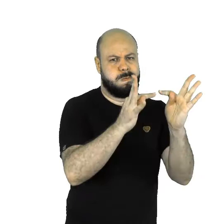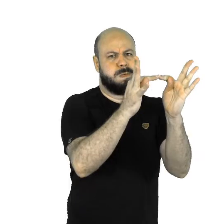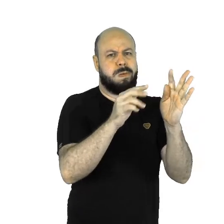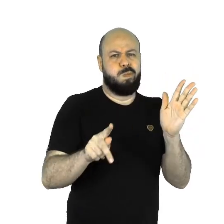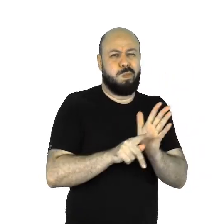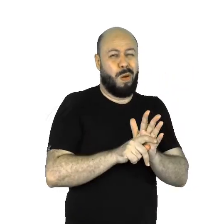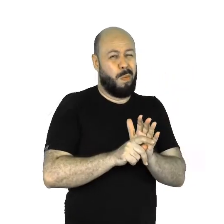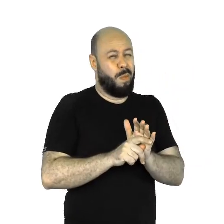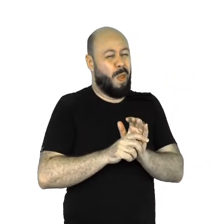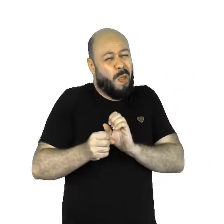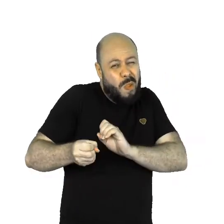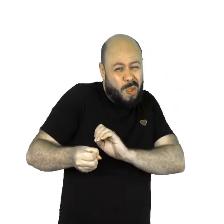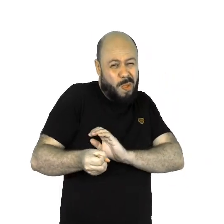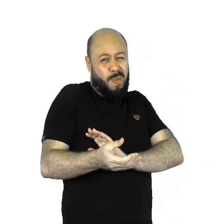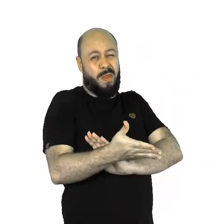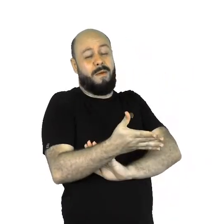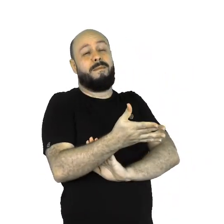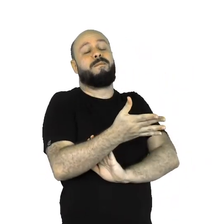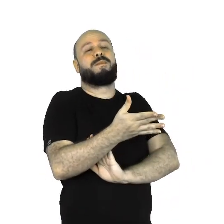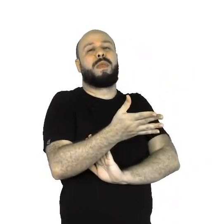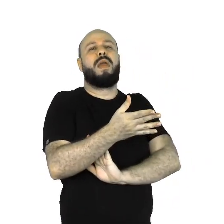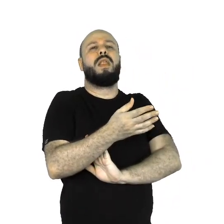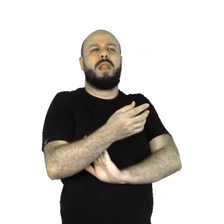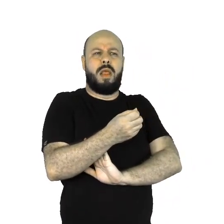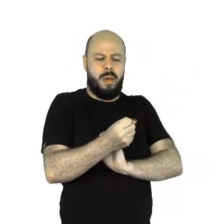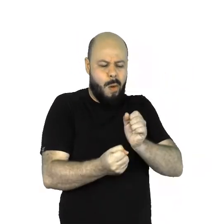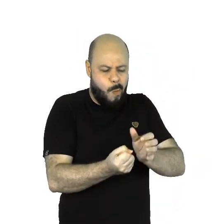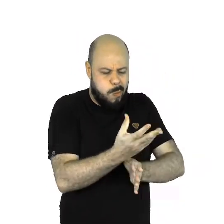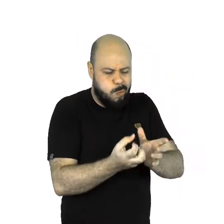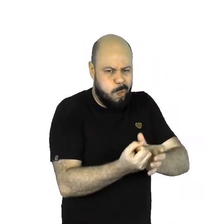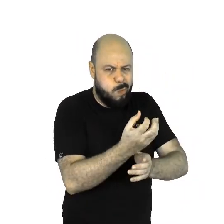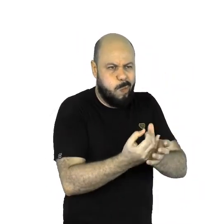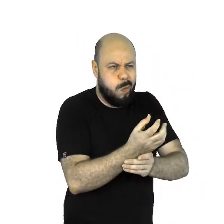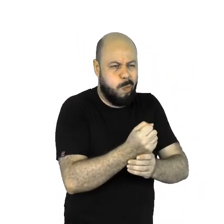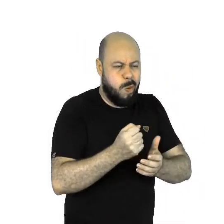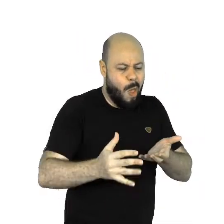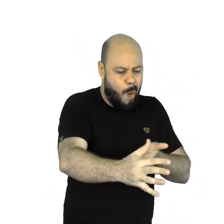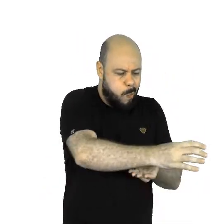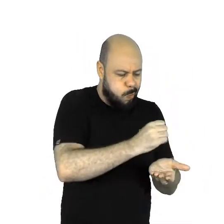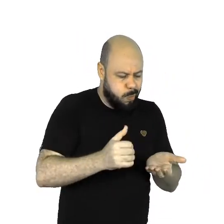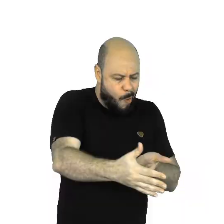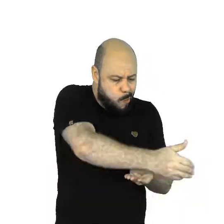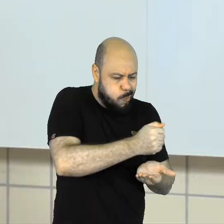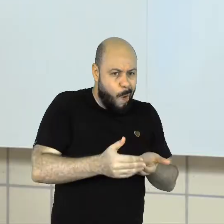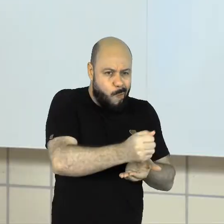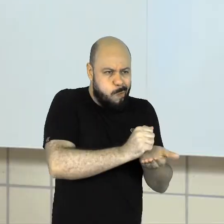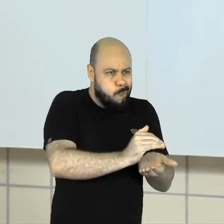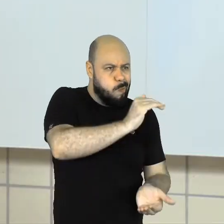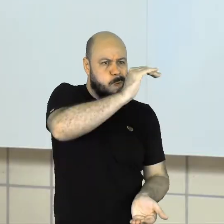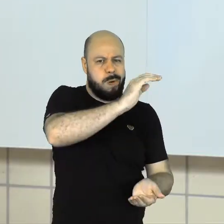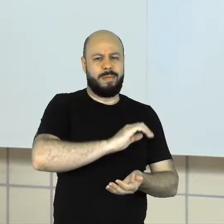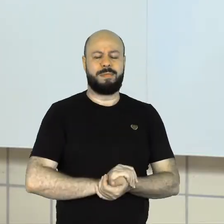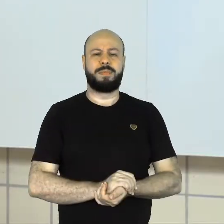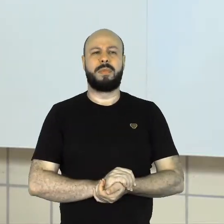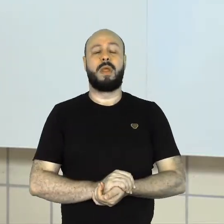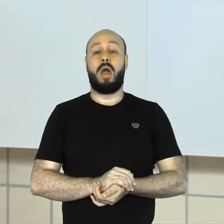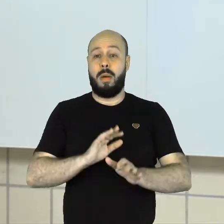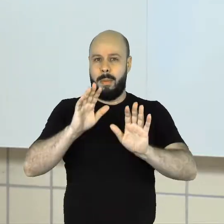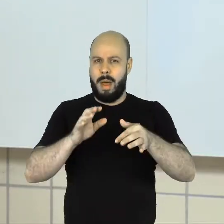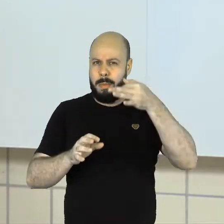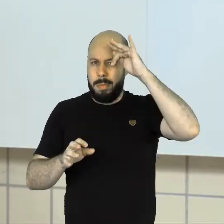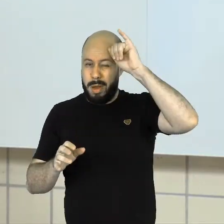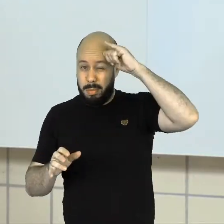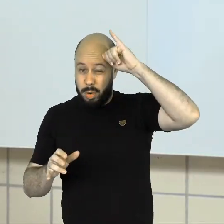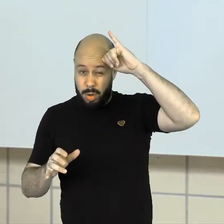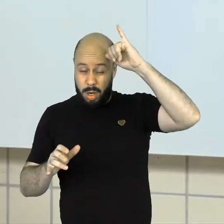muito modernas e ela tem alta produtividade. Vamos para a pecuária pegar o exemplo? Já ouviram falar em criação